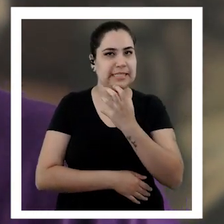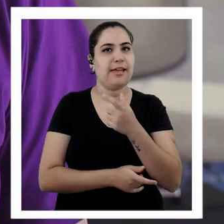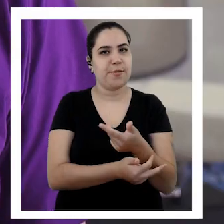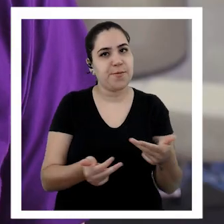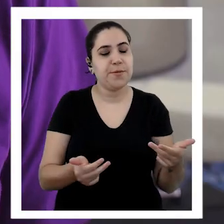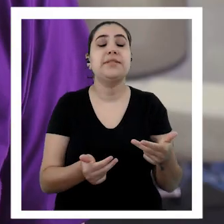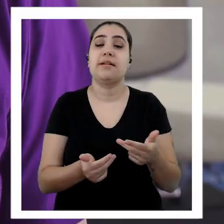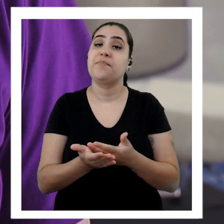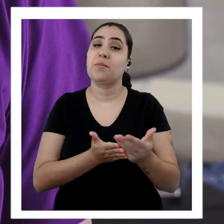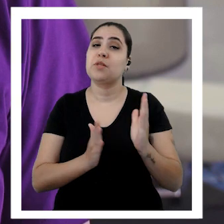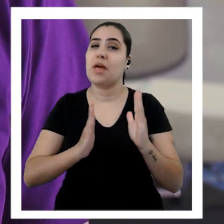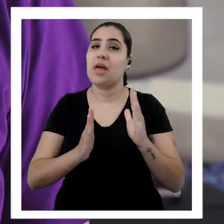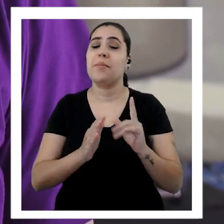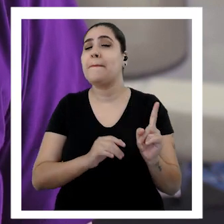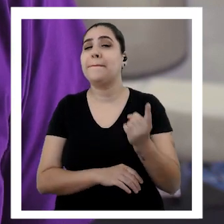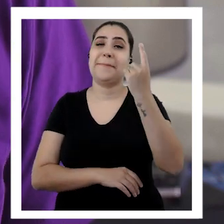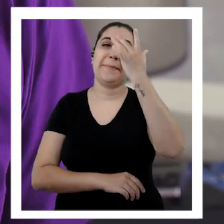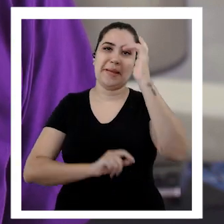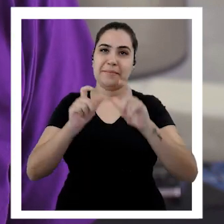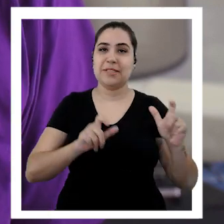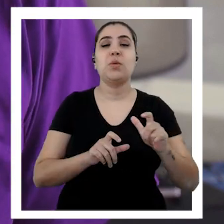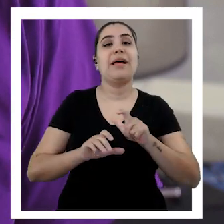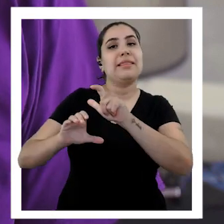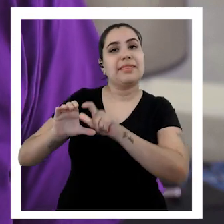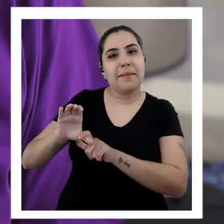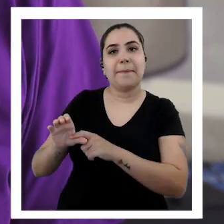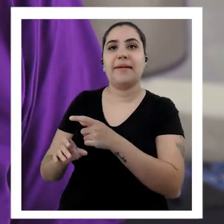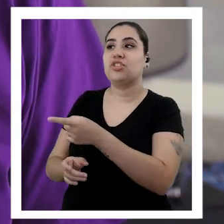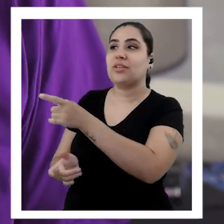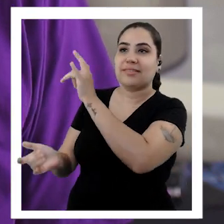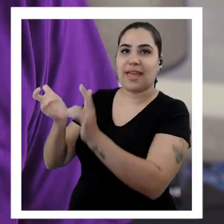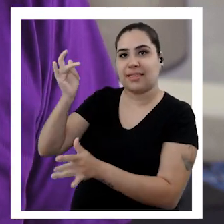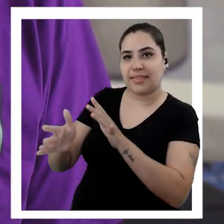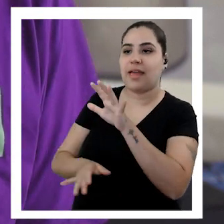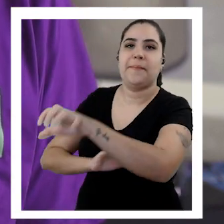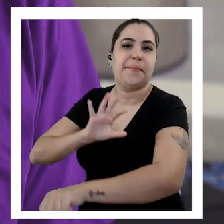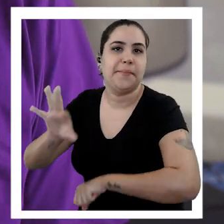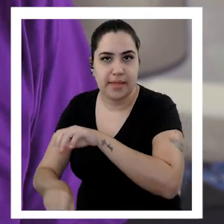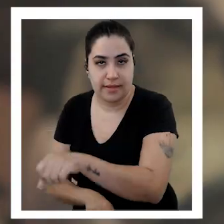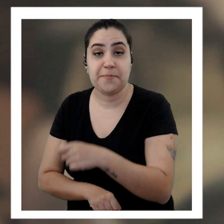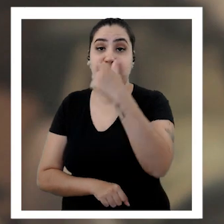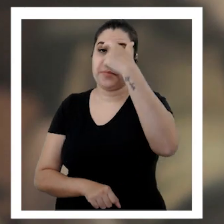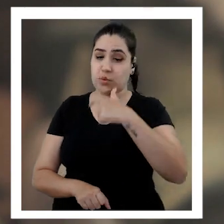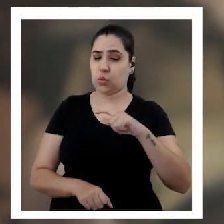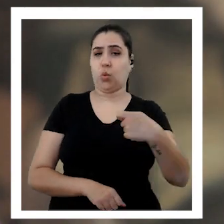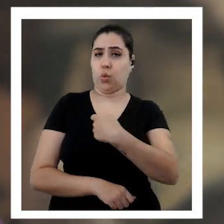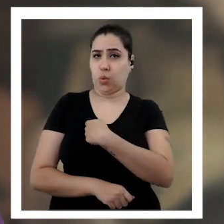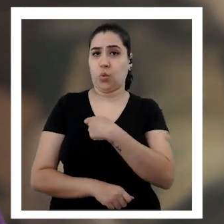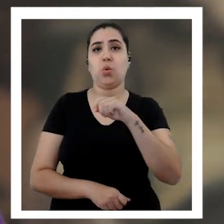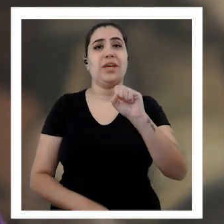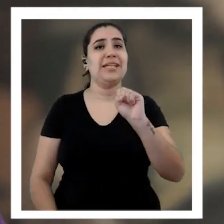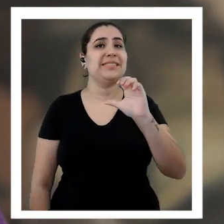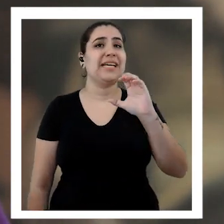sério. Nessa época surgiram as primeiras pessoas que dependiam do descarte dos outros. Essas pessoas